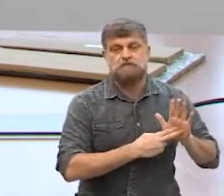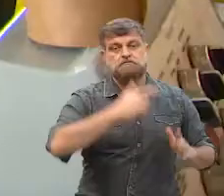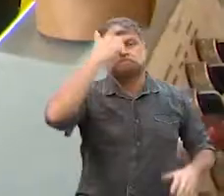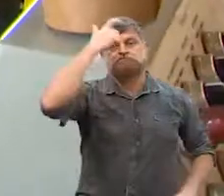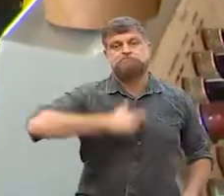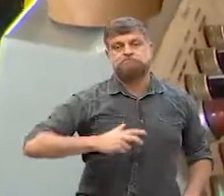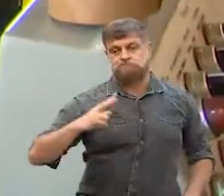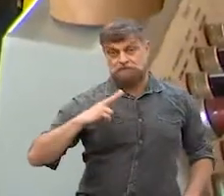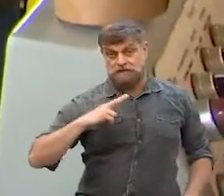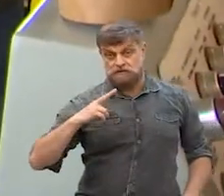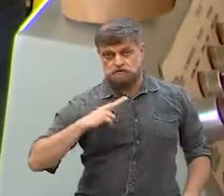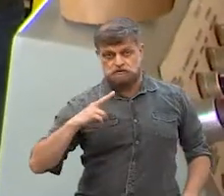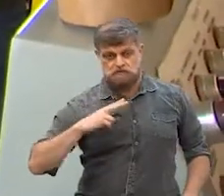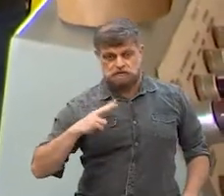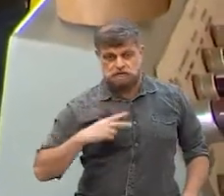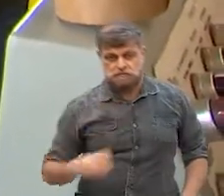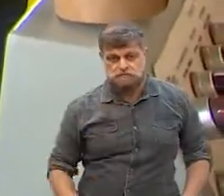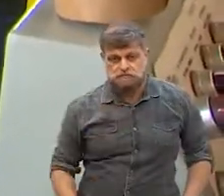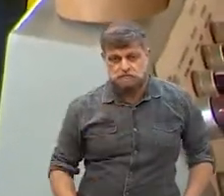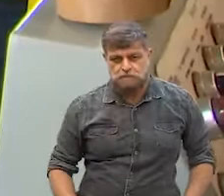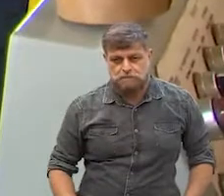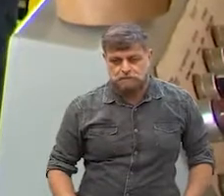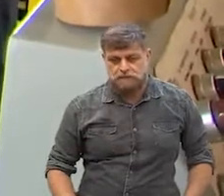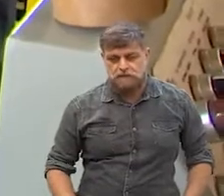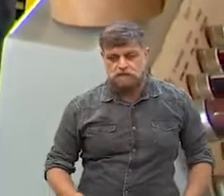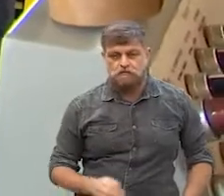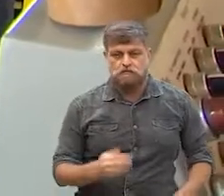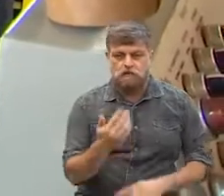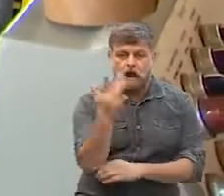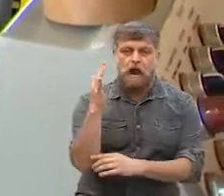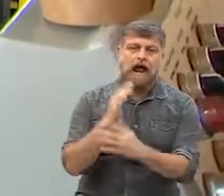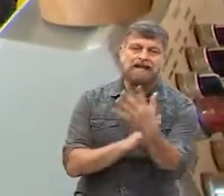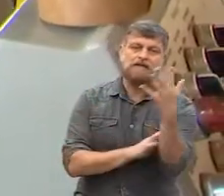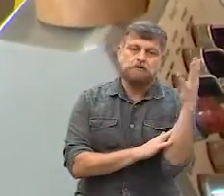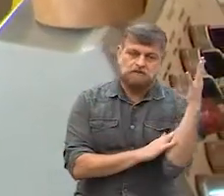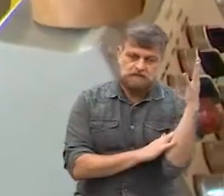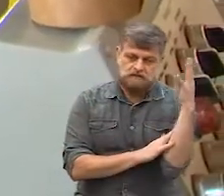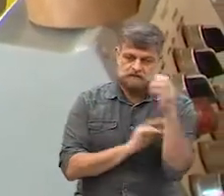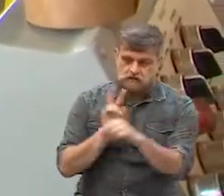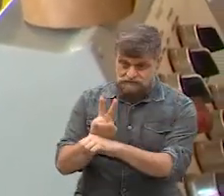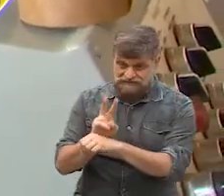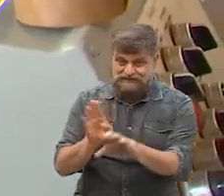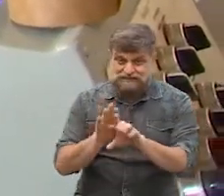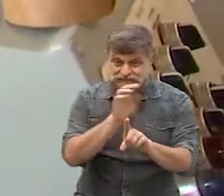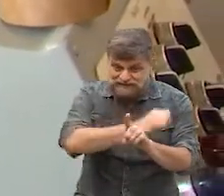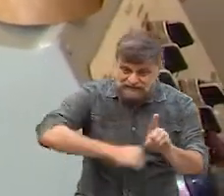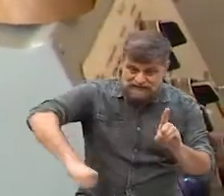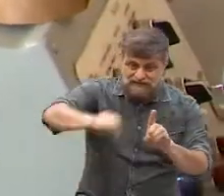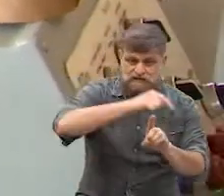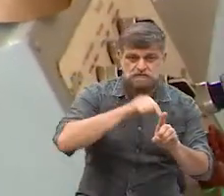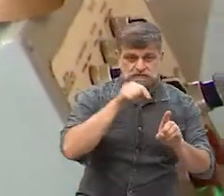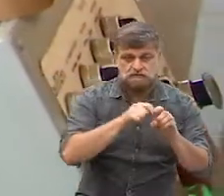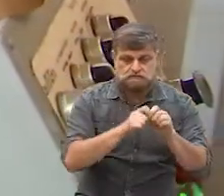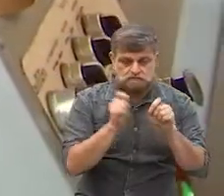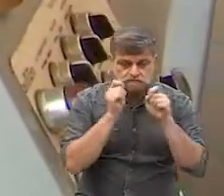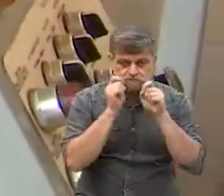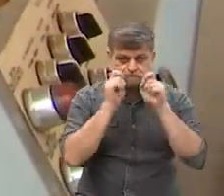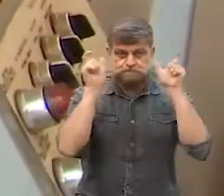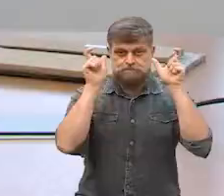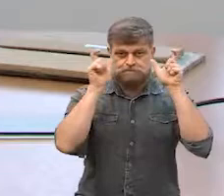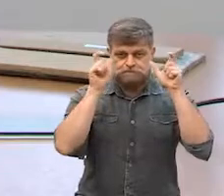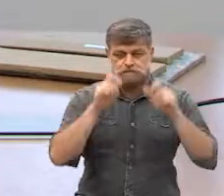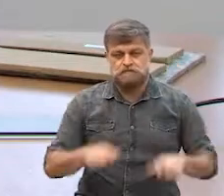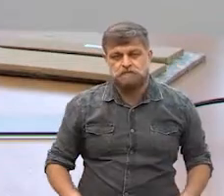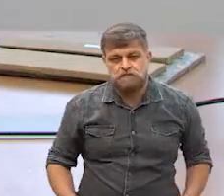né, com a natureza e com a sociedade, né? E a sociedade tem despertado cada vez mais para